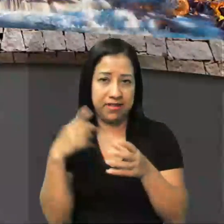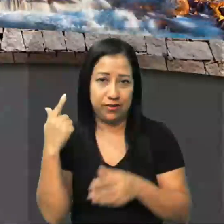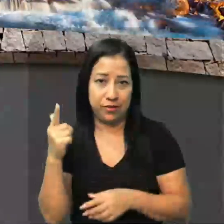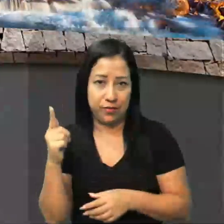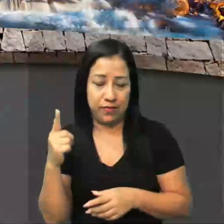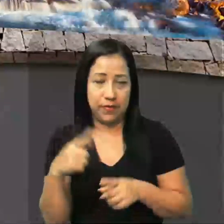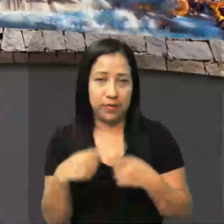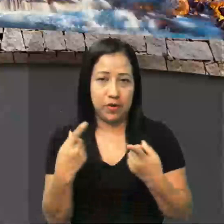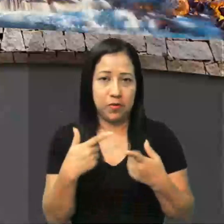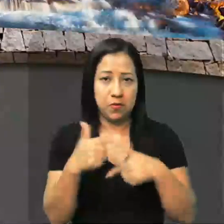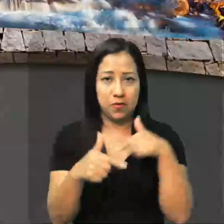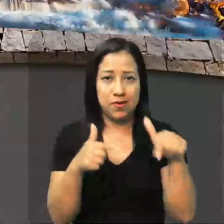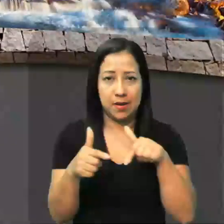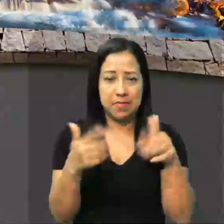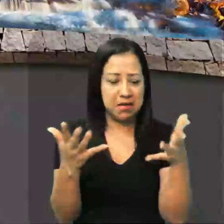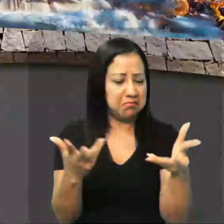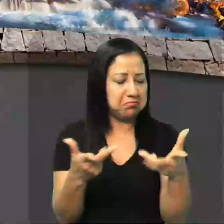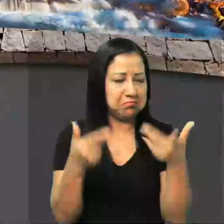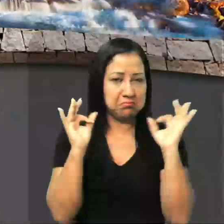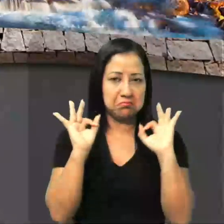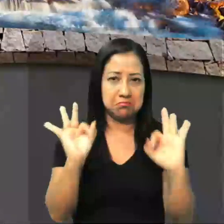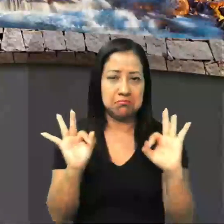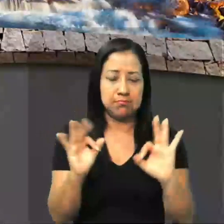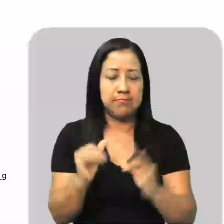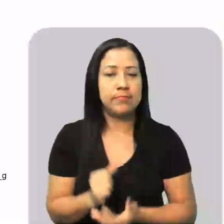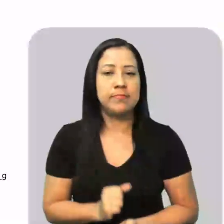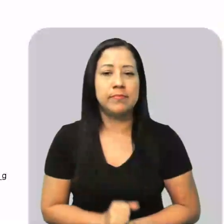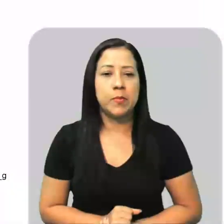trabalho maravilhoso, tá?